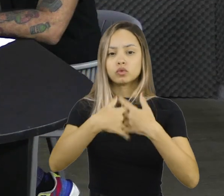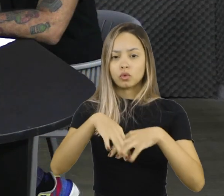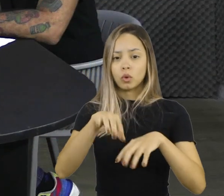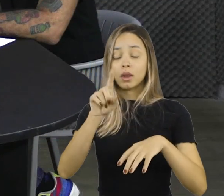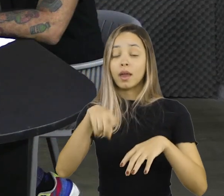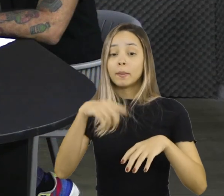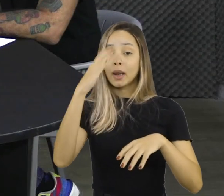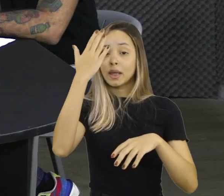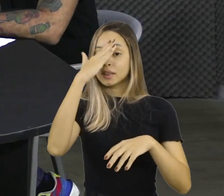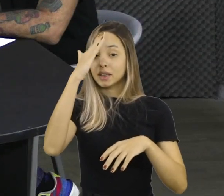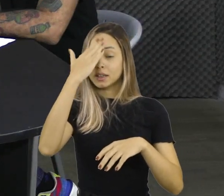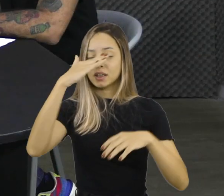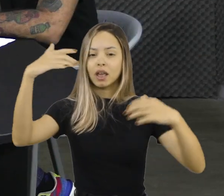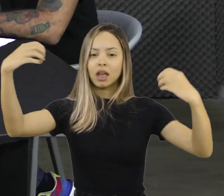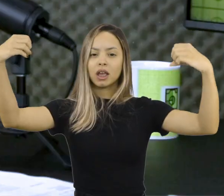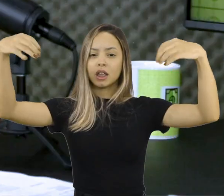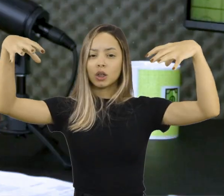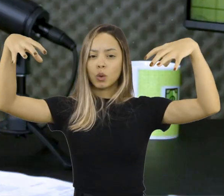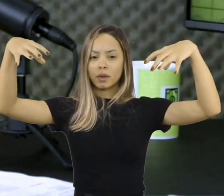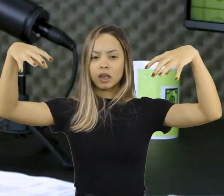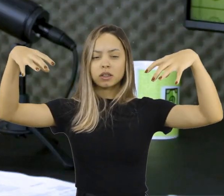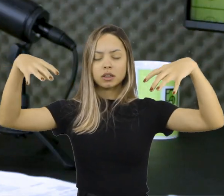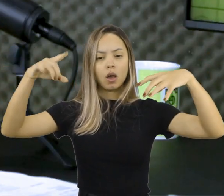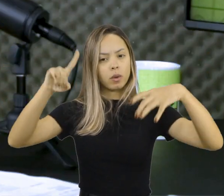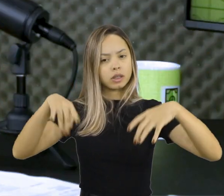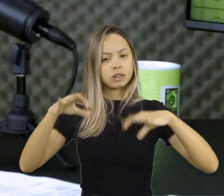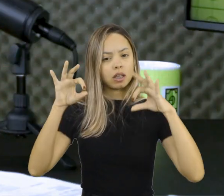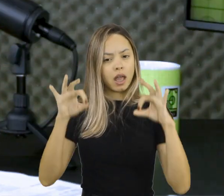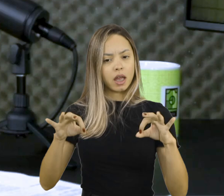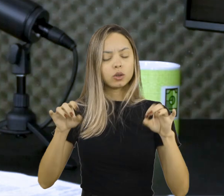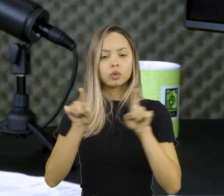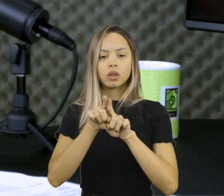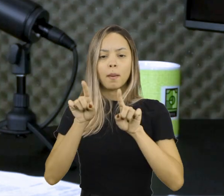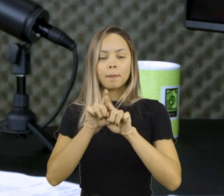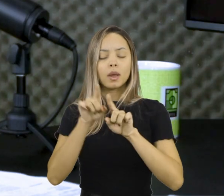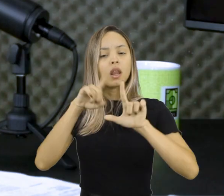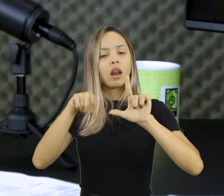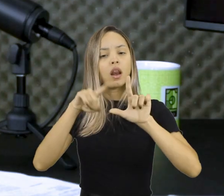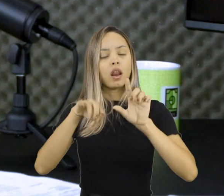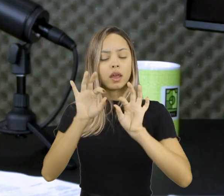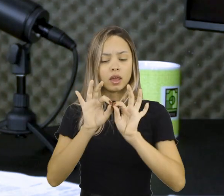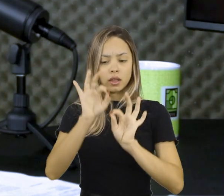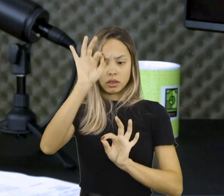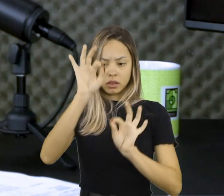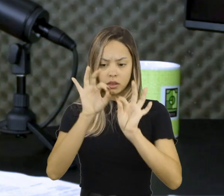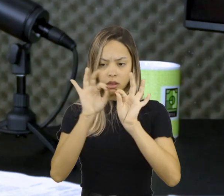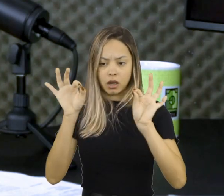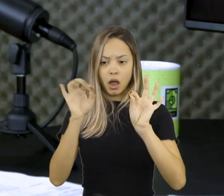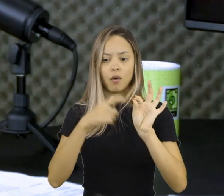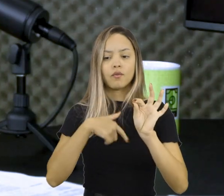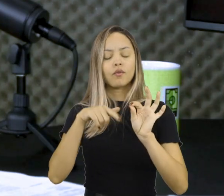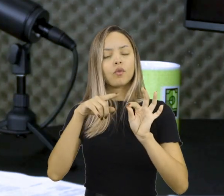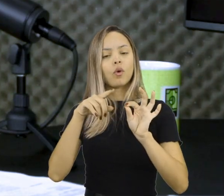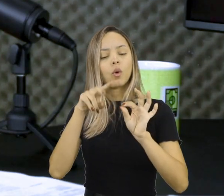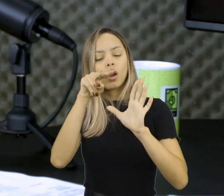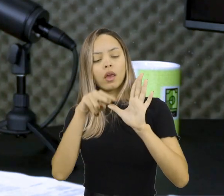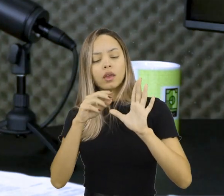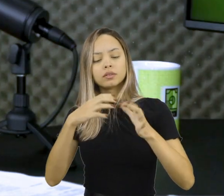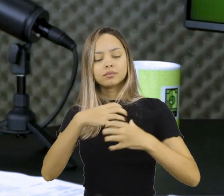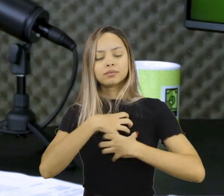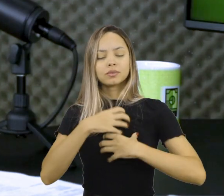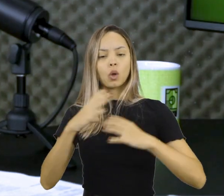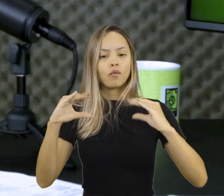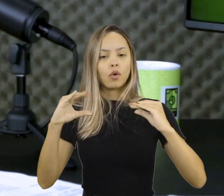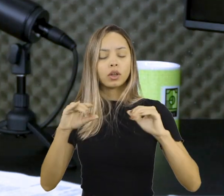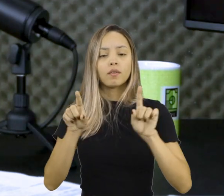iluminação é adequada que tamanho de letra eu vou ler confortável Como vai ser a pauta